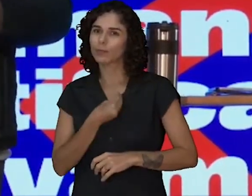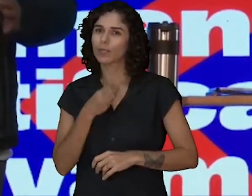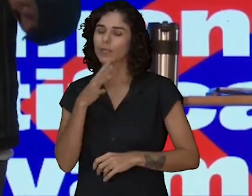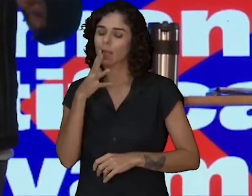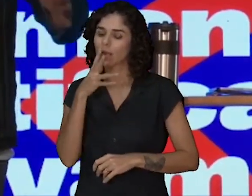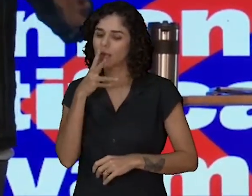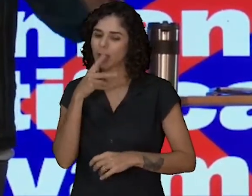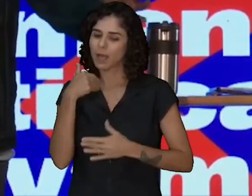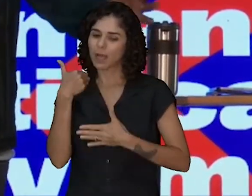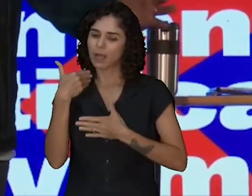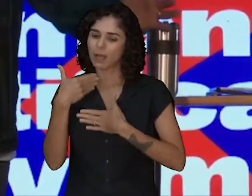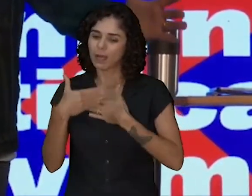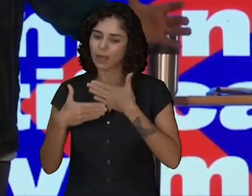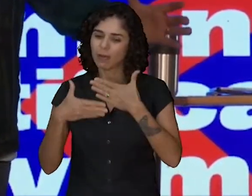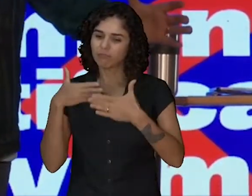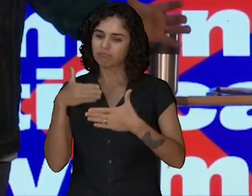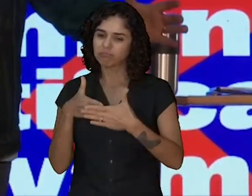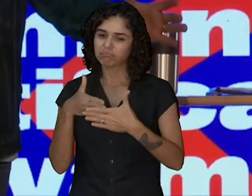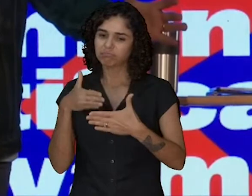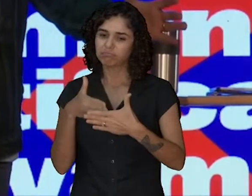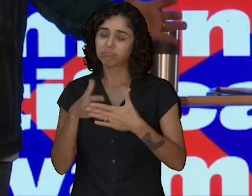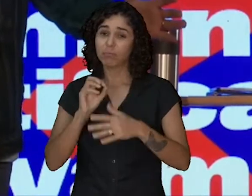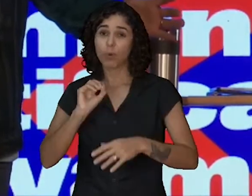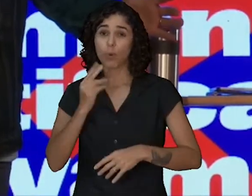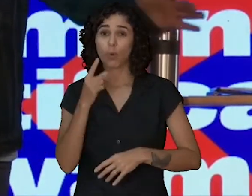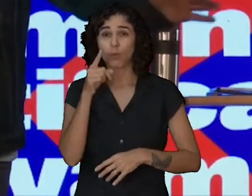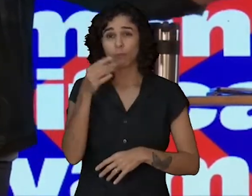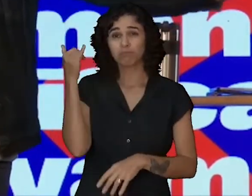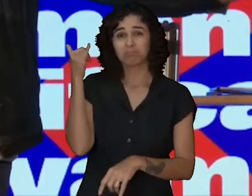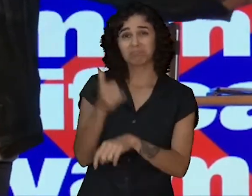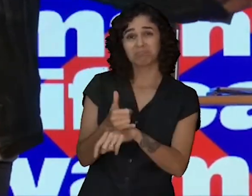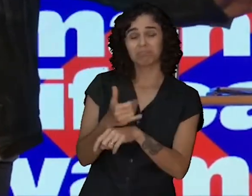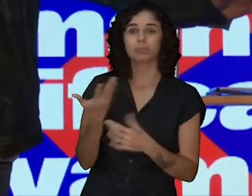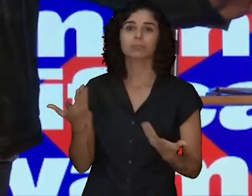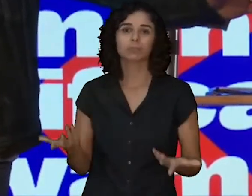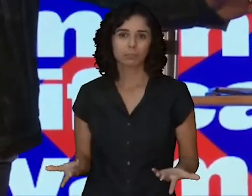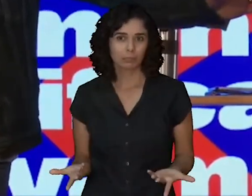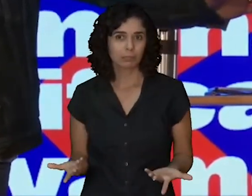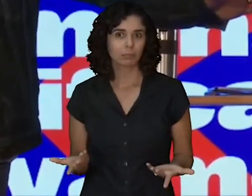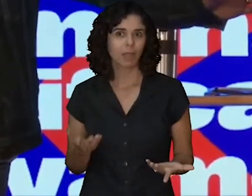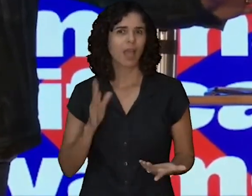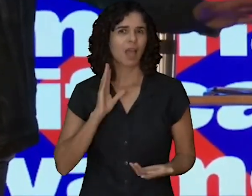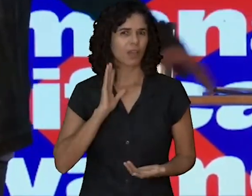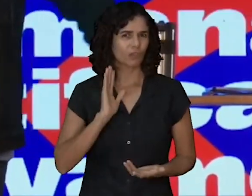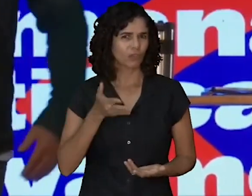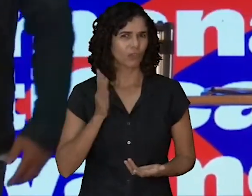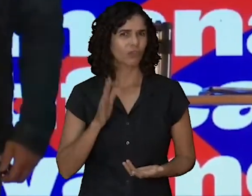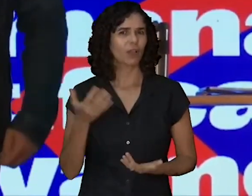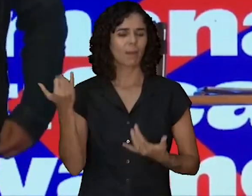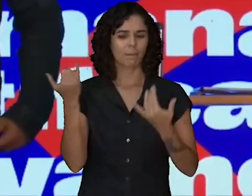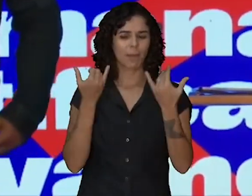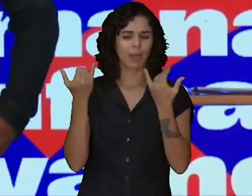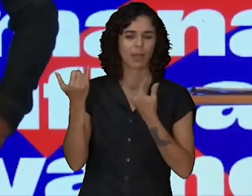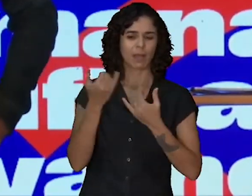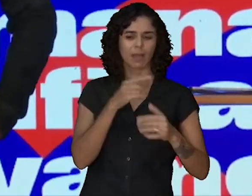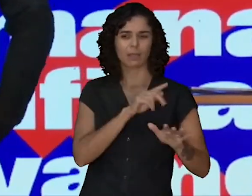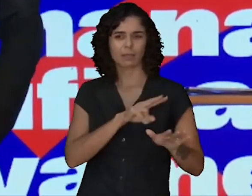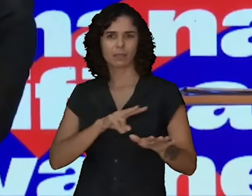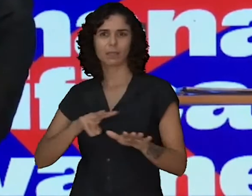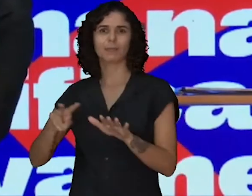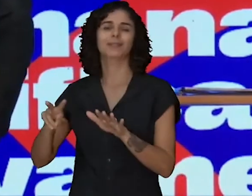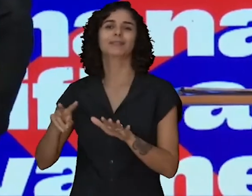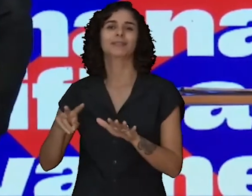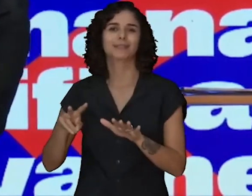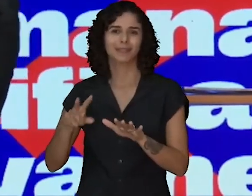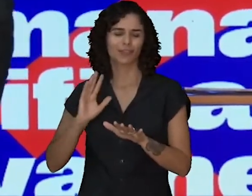ou você está até paralisado. Você já recebeu muito essa semana, mas essa noite Deus quer mexer isso